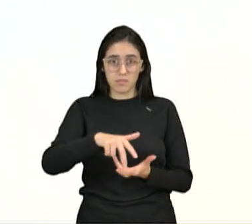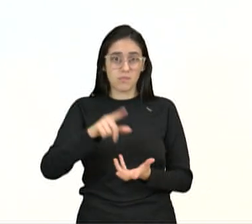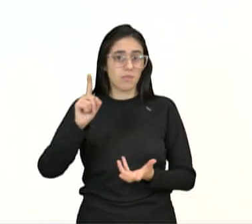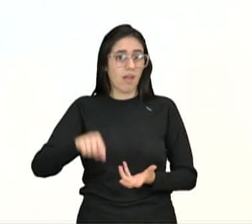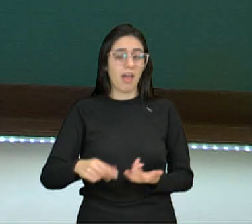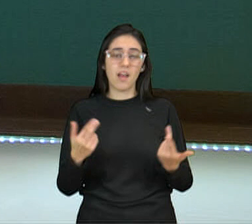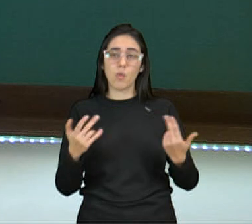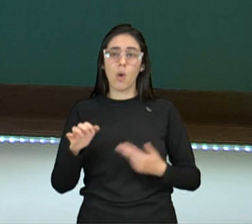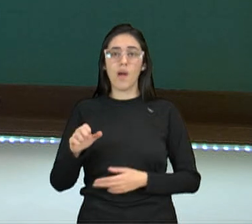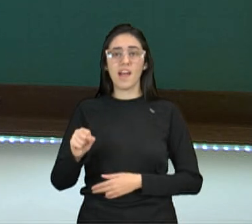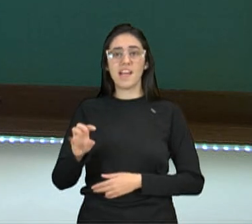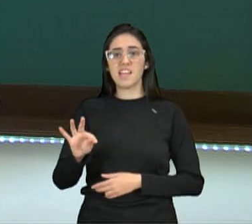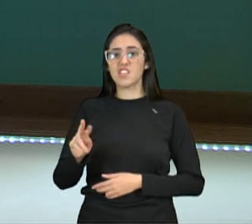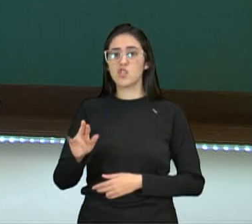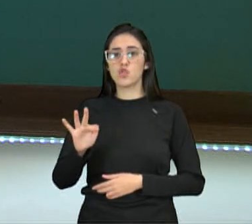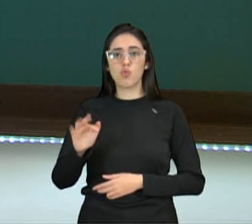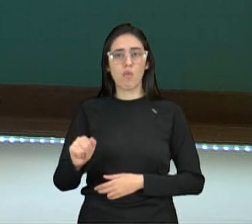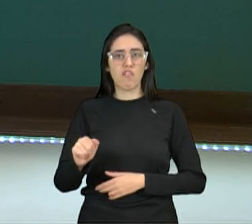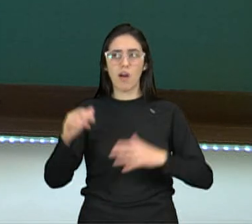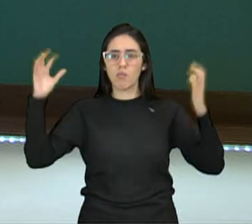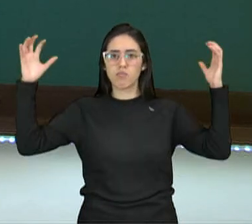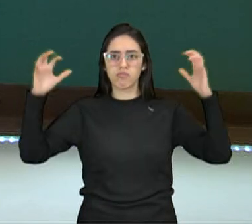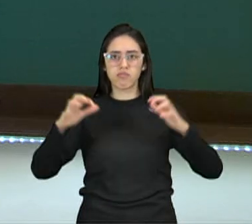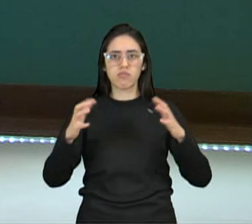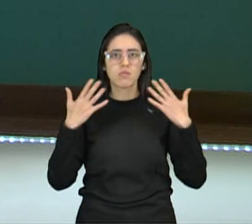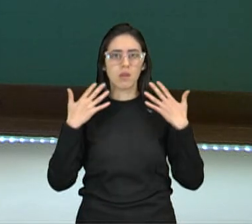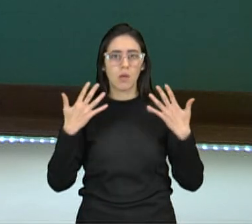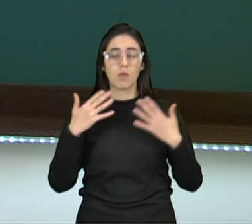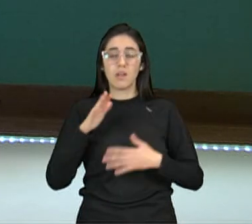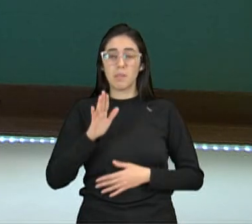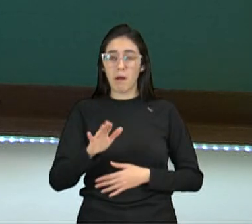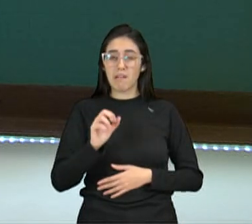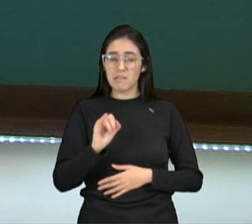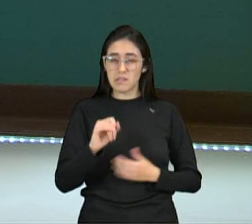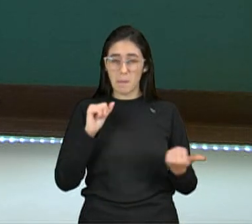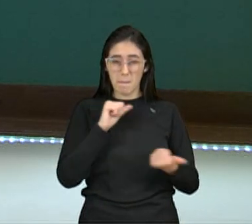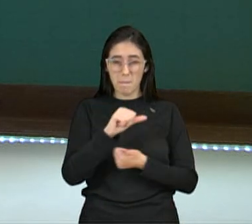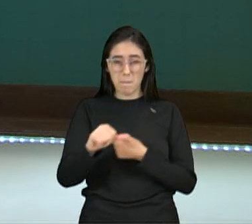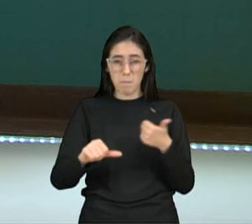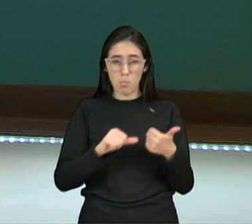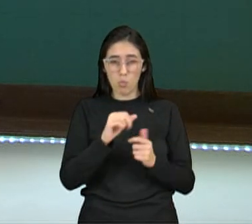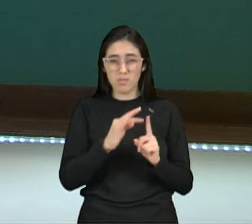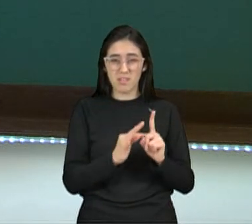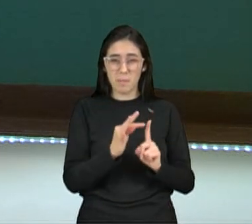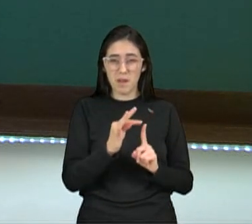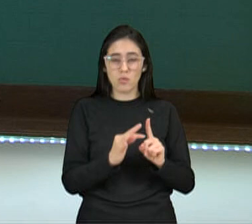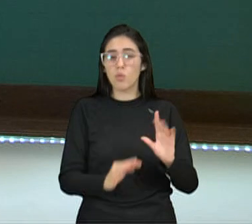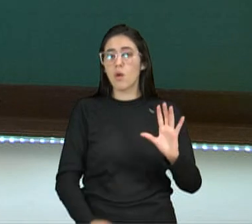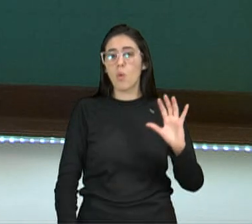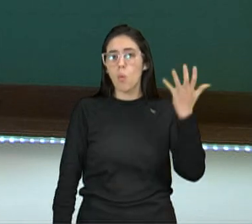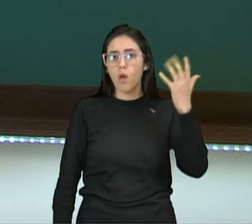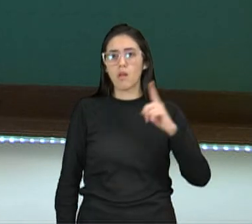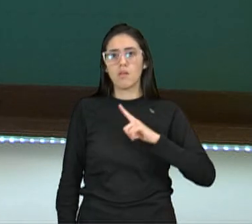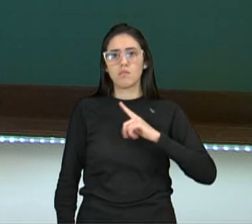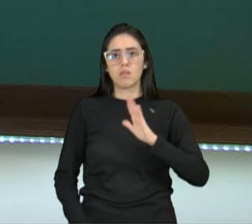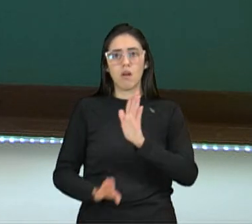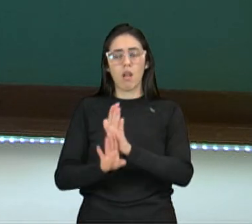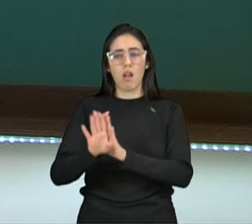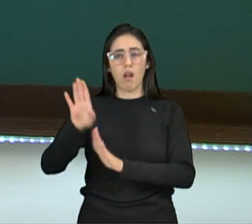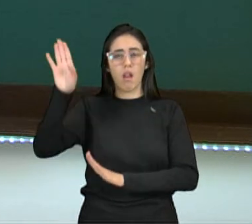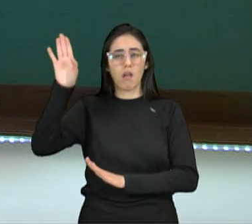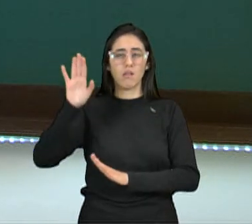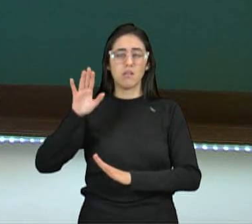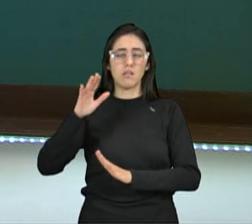estufa natural, mas se eu tenho modificações nesse equilíbrio natural da Terra, com o aumento, por exemplo, do lançamento